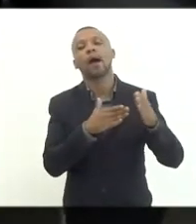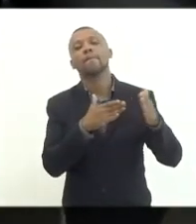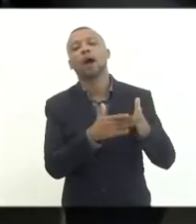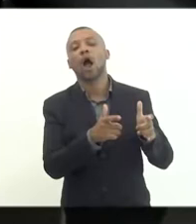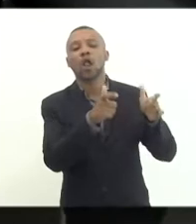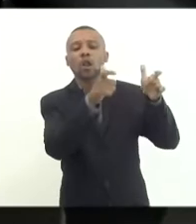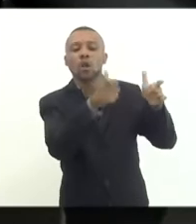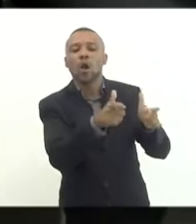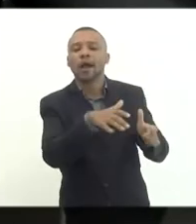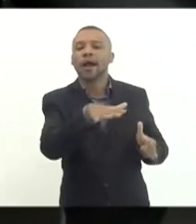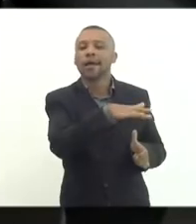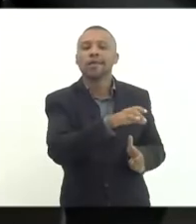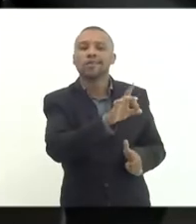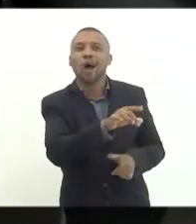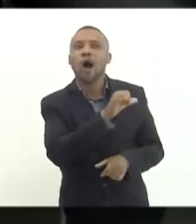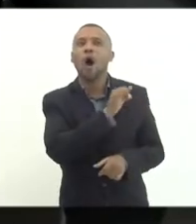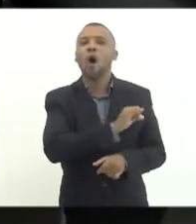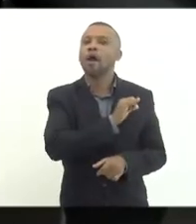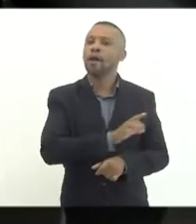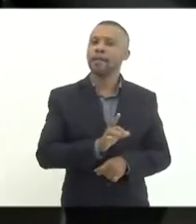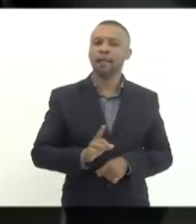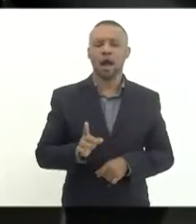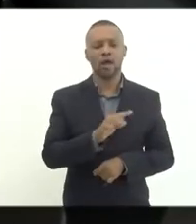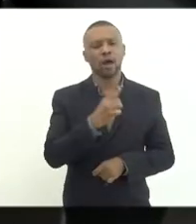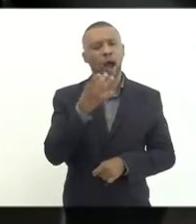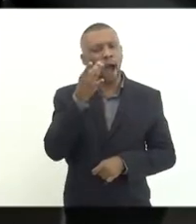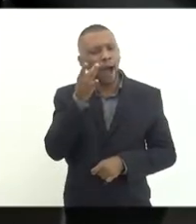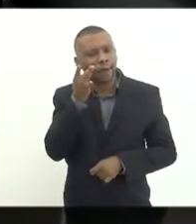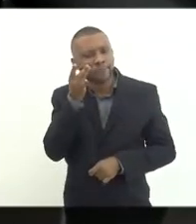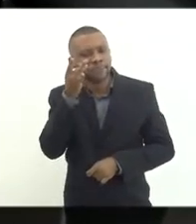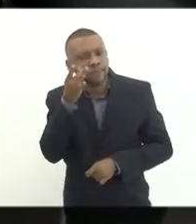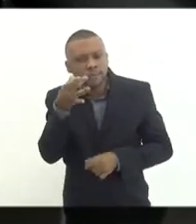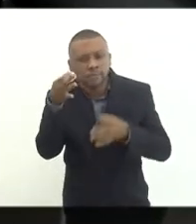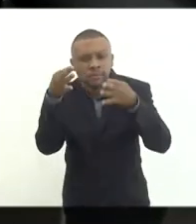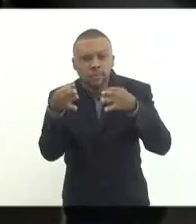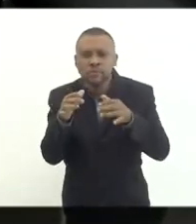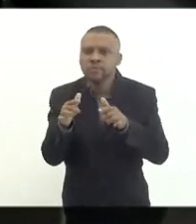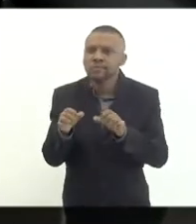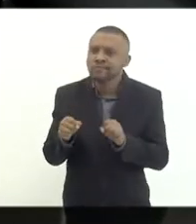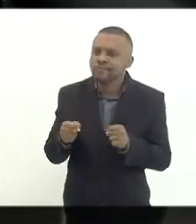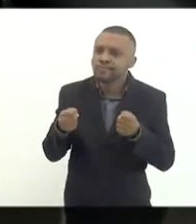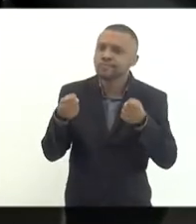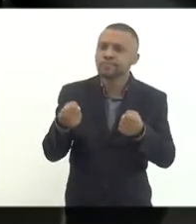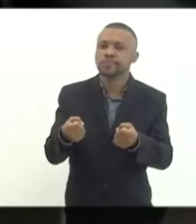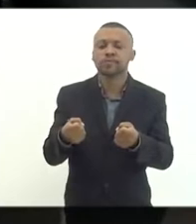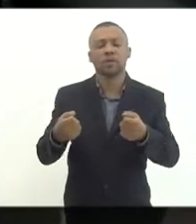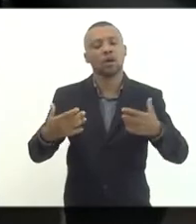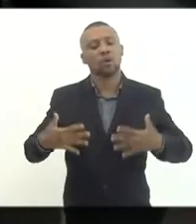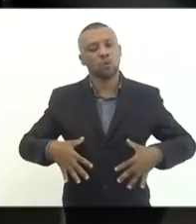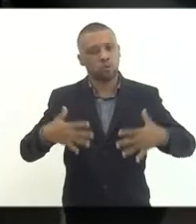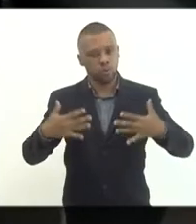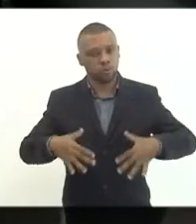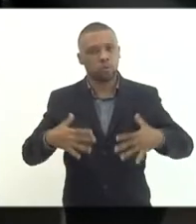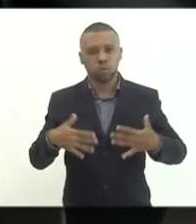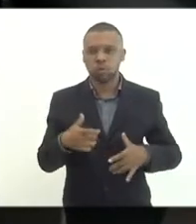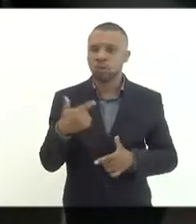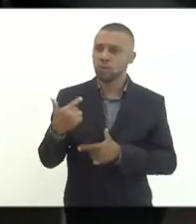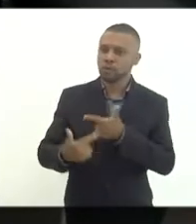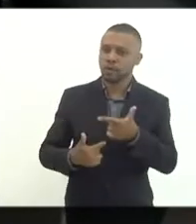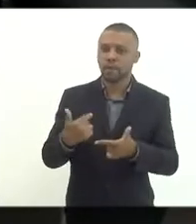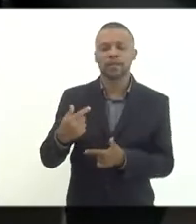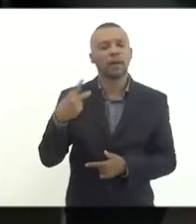localidade digamos assim a gente presa e Cia a só dedicação com a execução da política